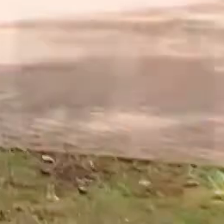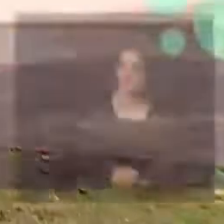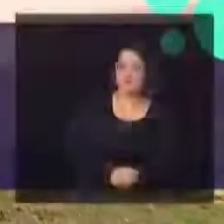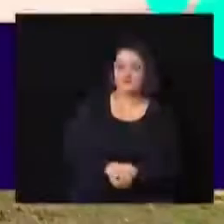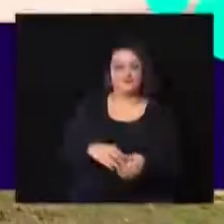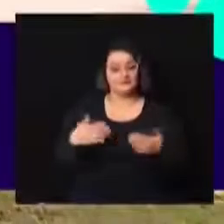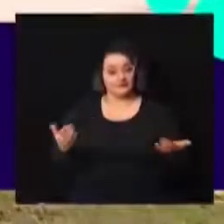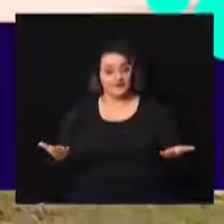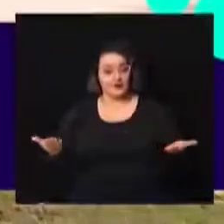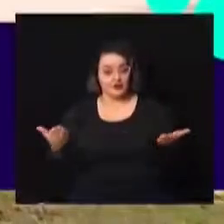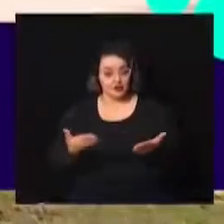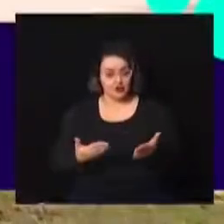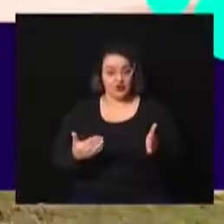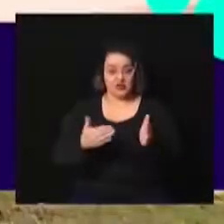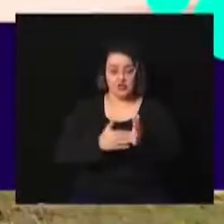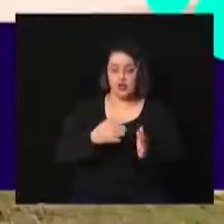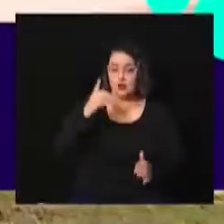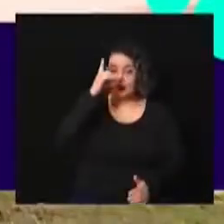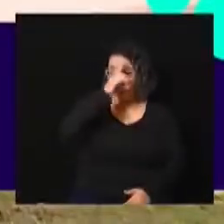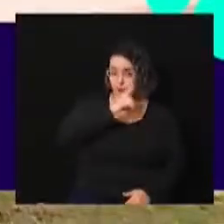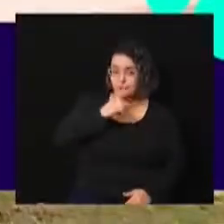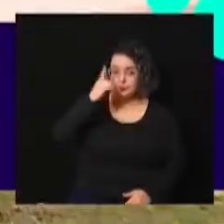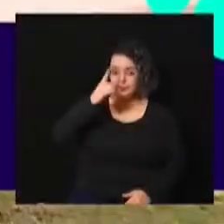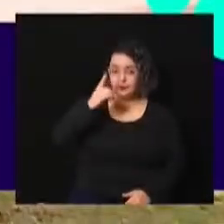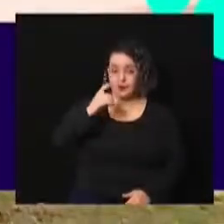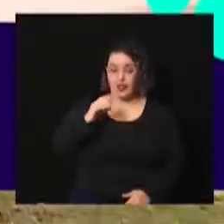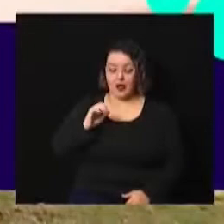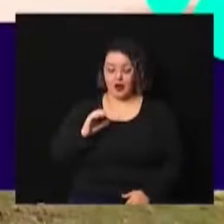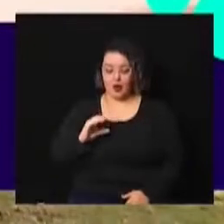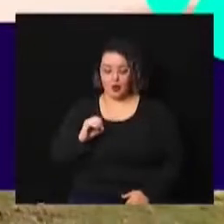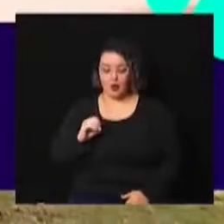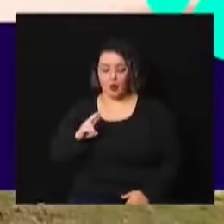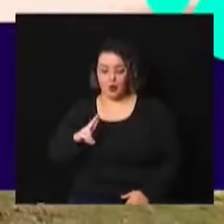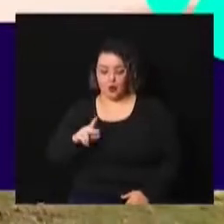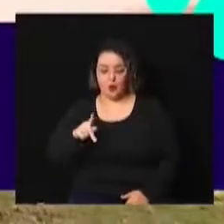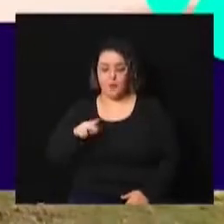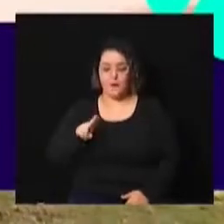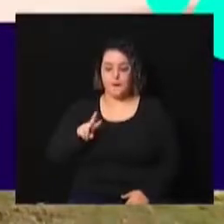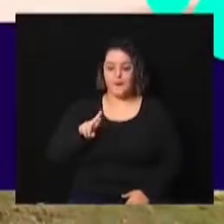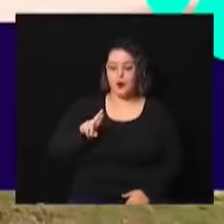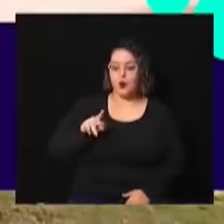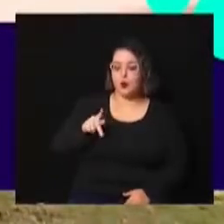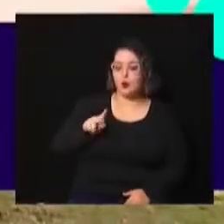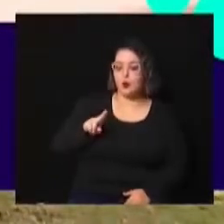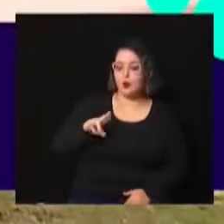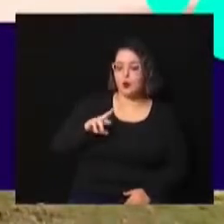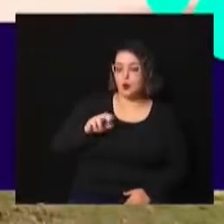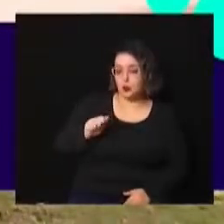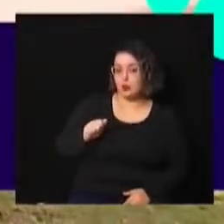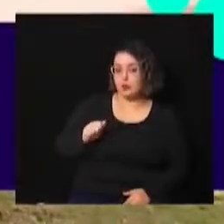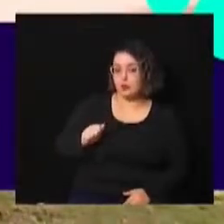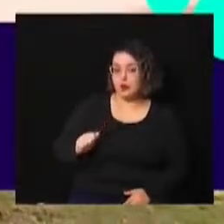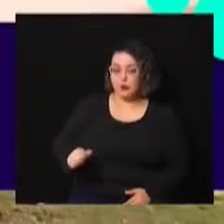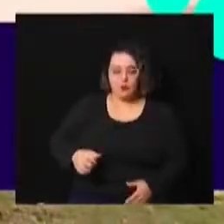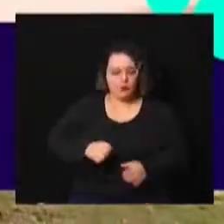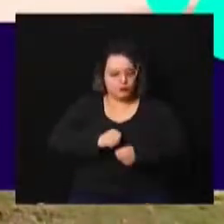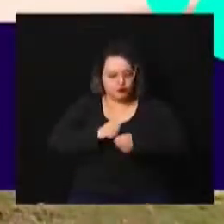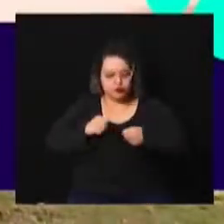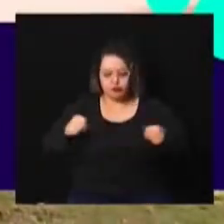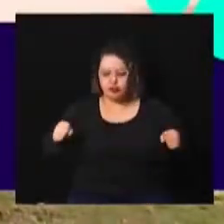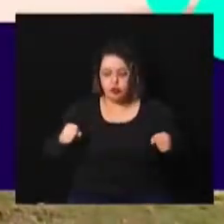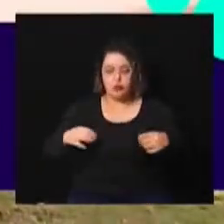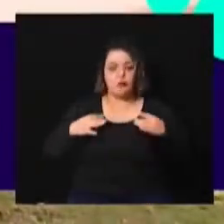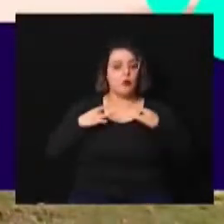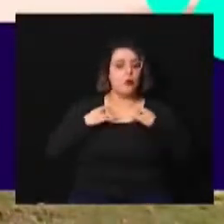amor. E de hoje a domingo vai ter o espetáculo A Cor Púrpura aqui no Teatro Castro Mendes. Vai ser uma encenação grandiosa, com